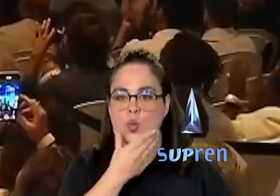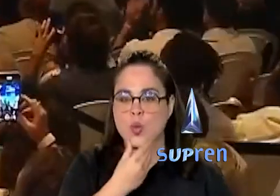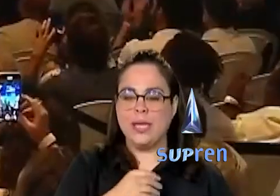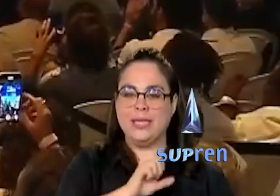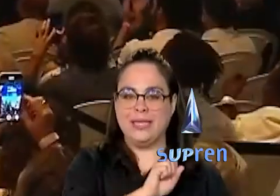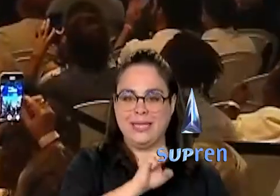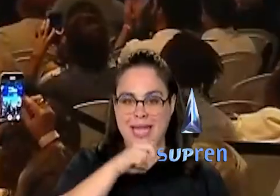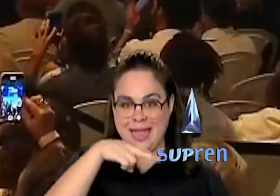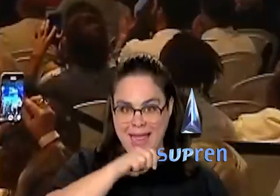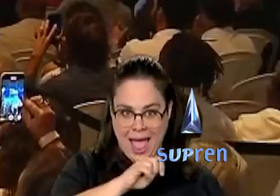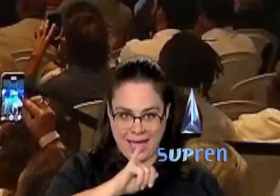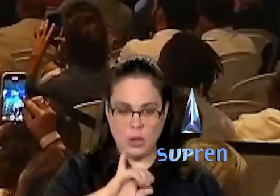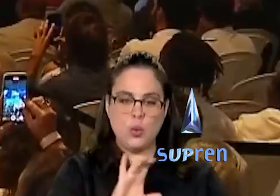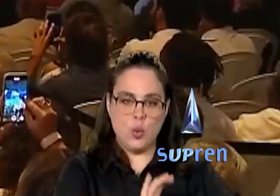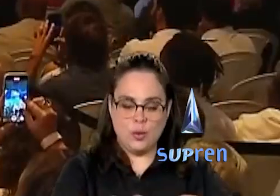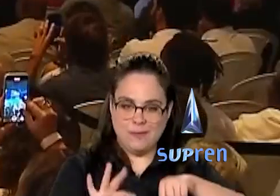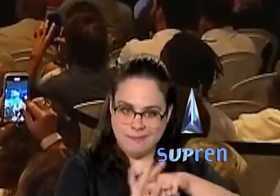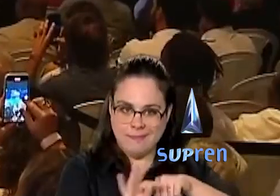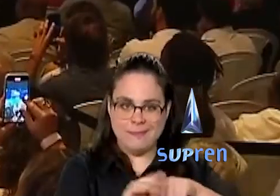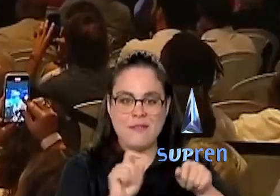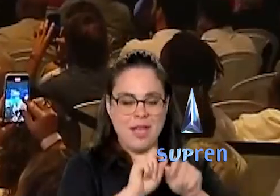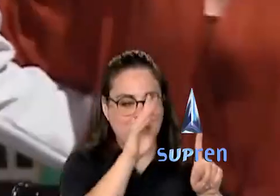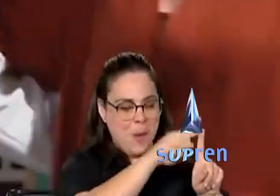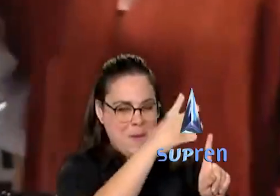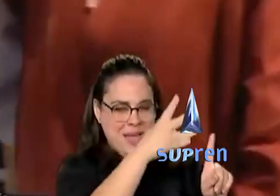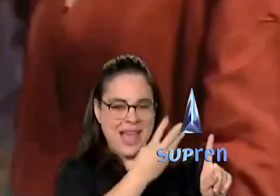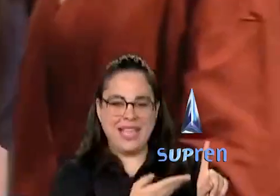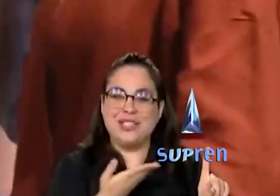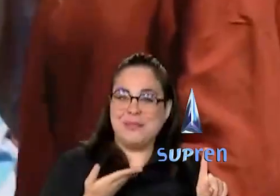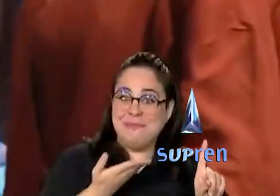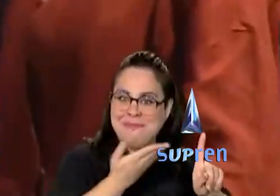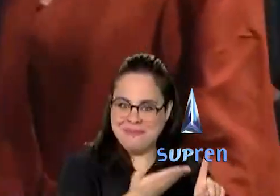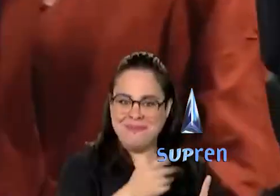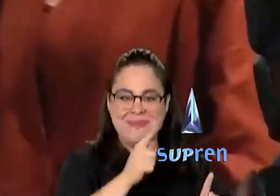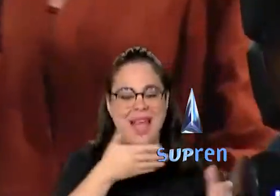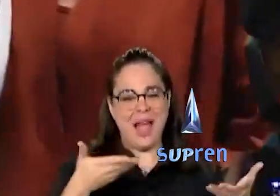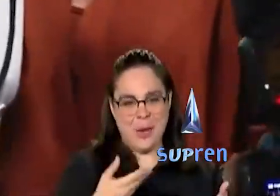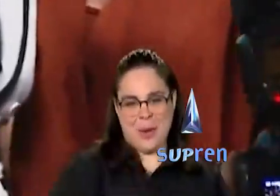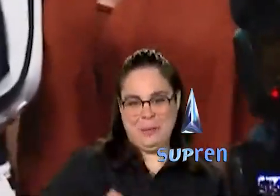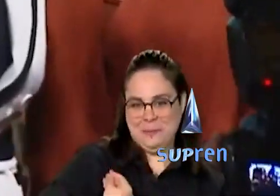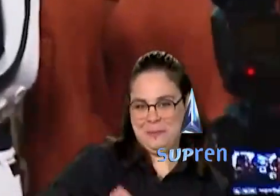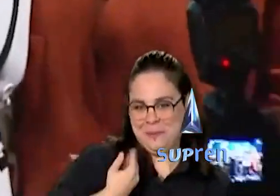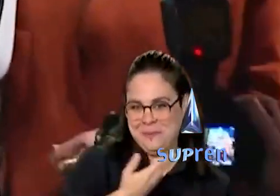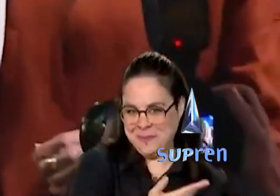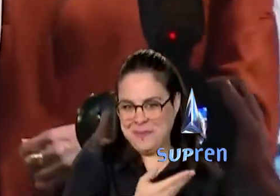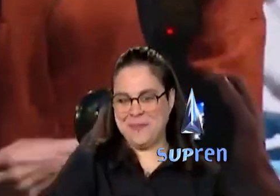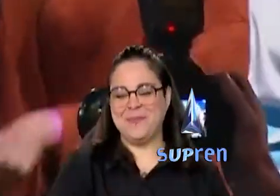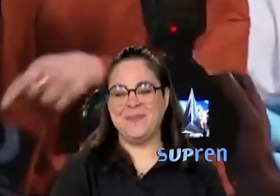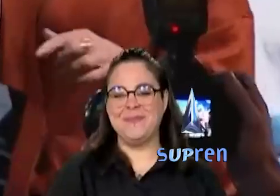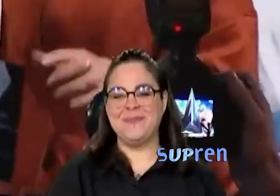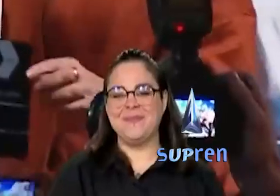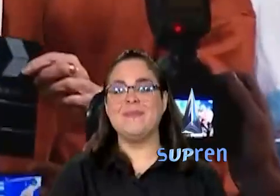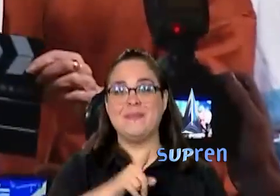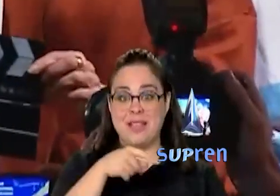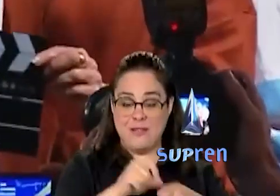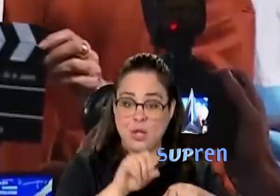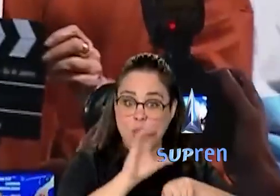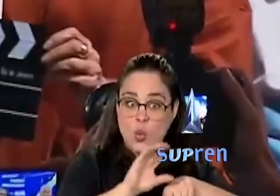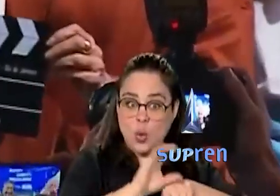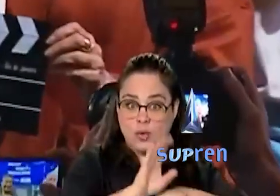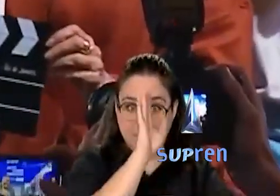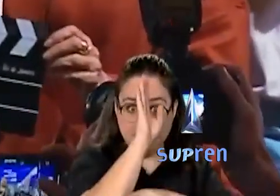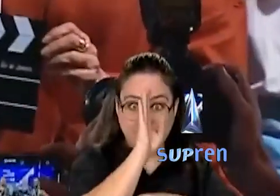o montante será compartilhado com as coproduções internacionais para alcançar